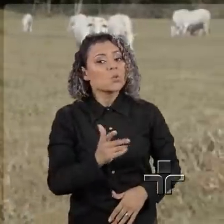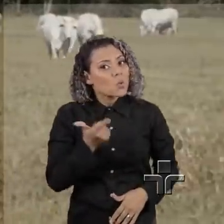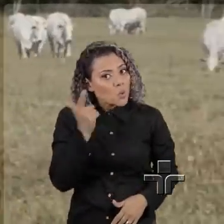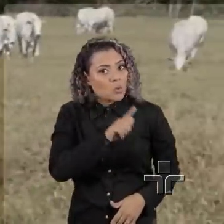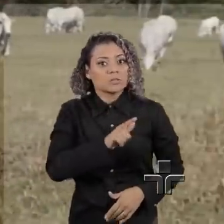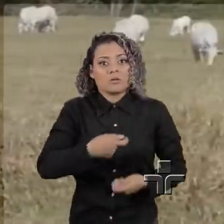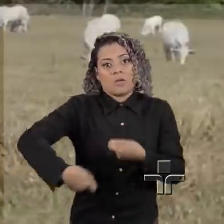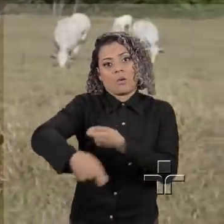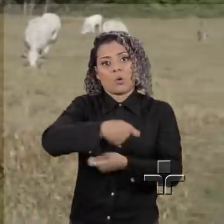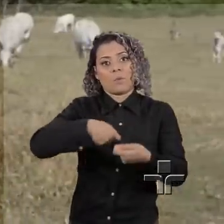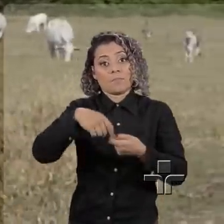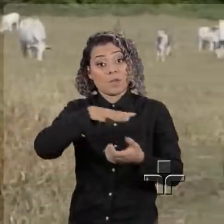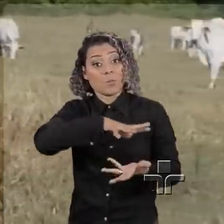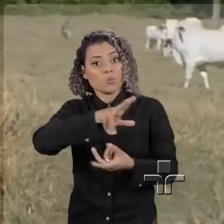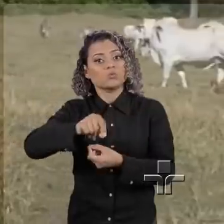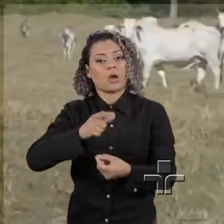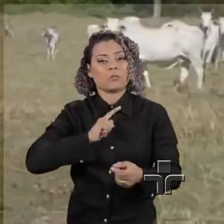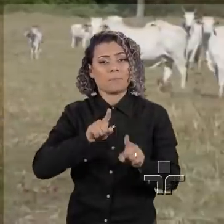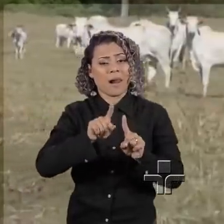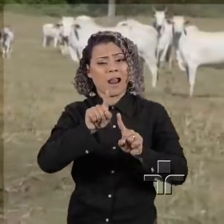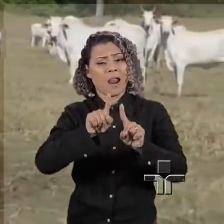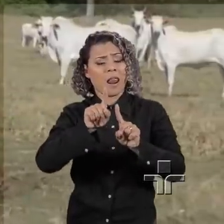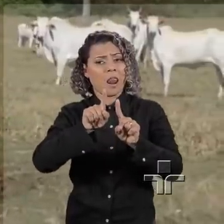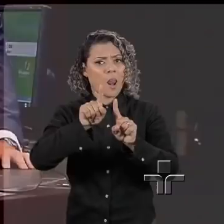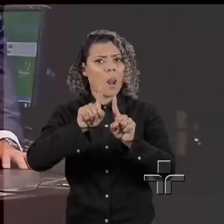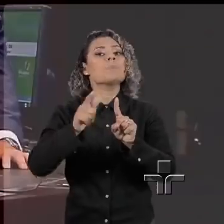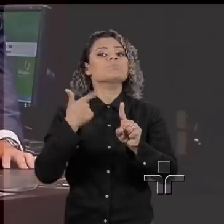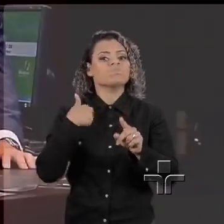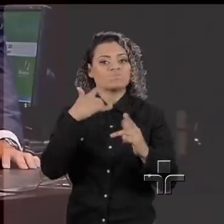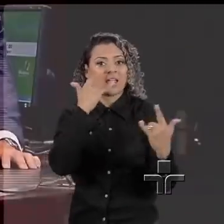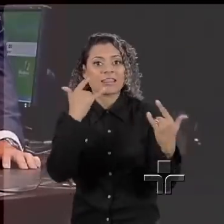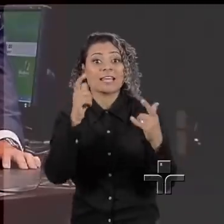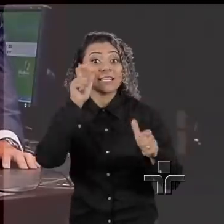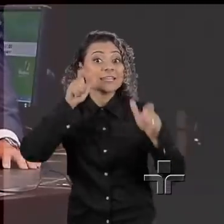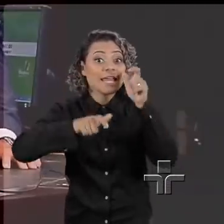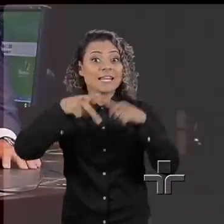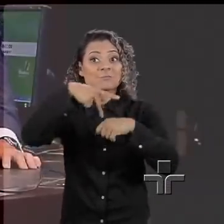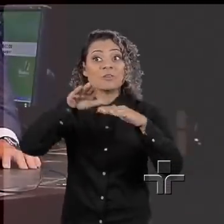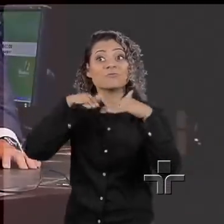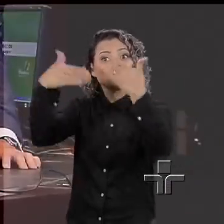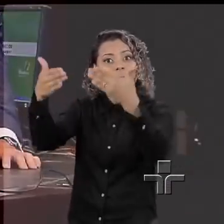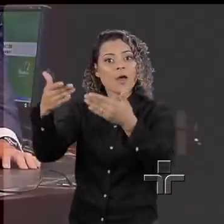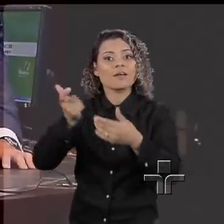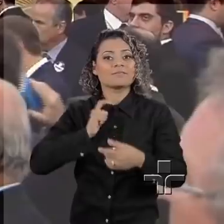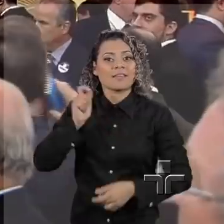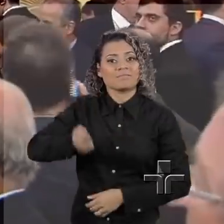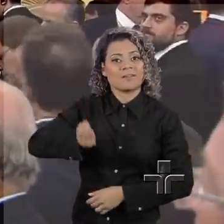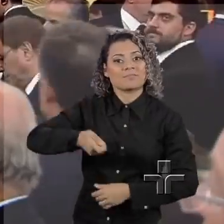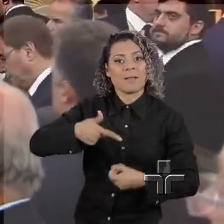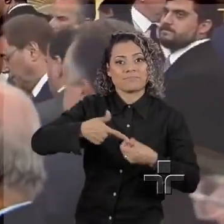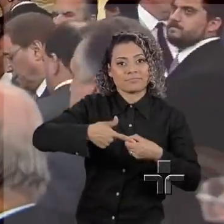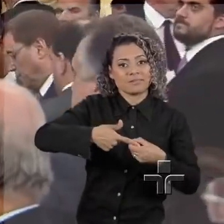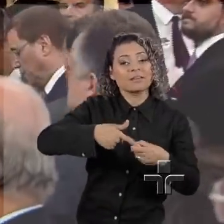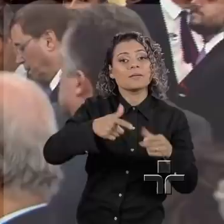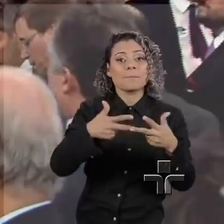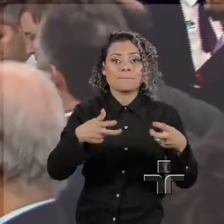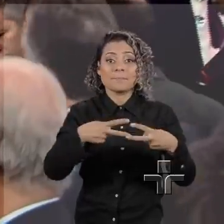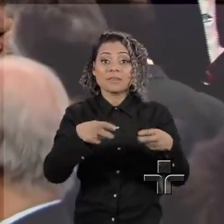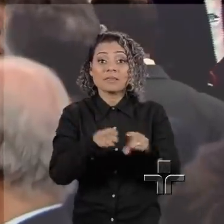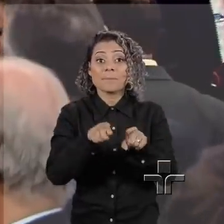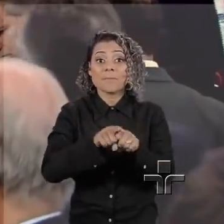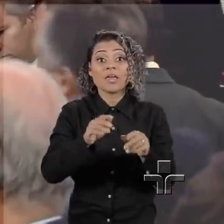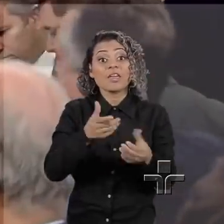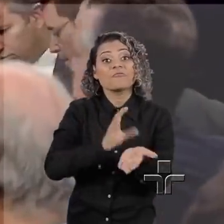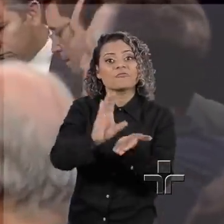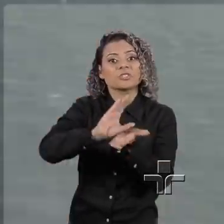maiores economias do planeta, atrativa o suficiente para os interessados nos leilões do pré-sal e os investimentos